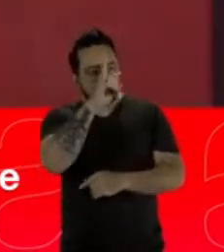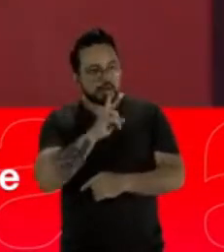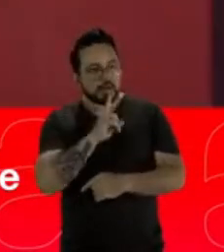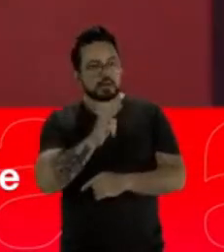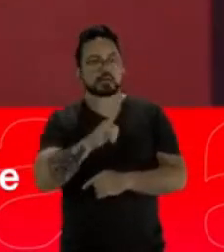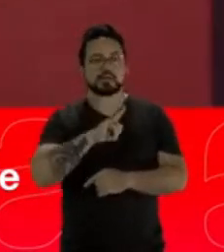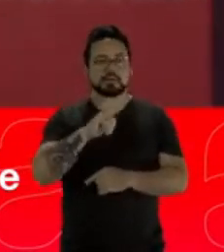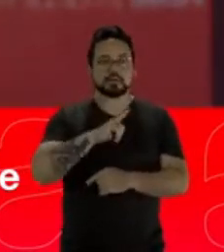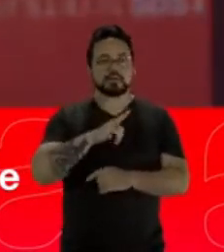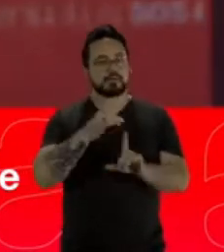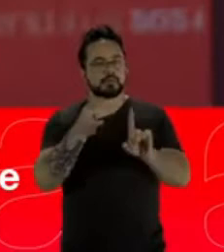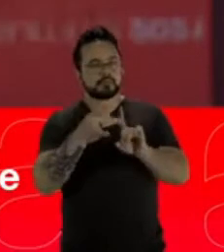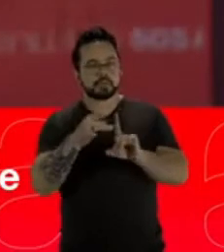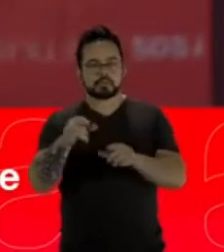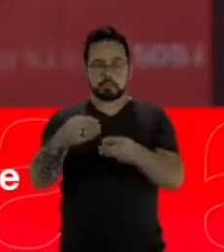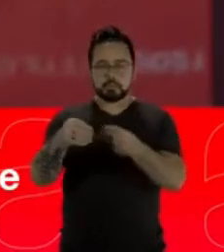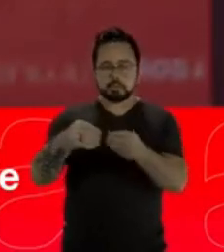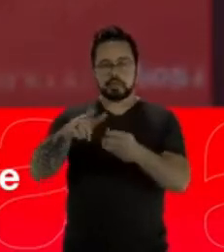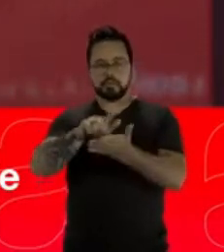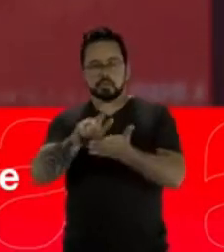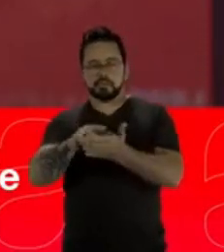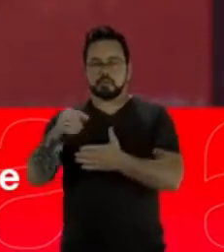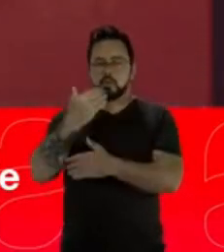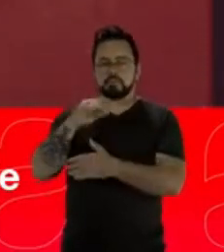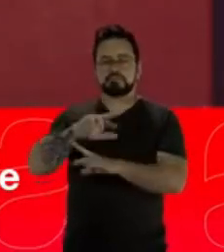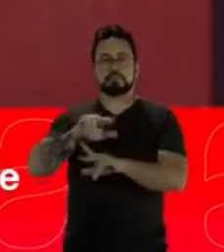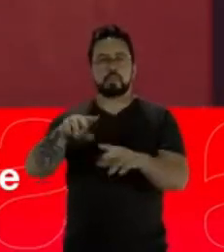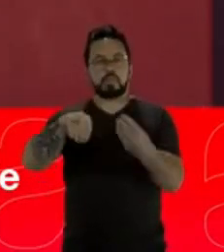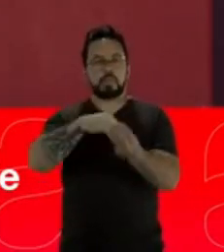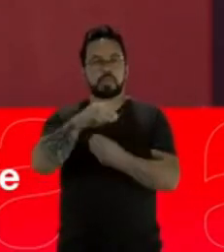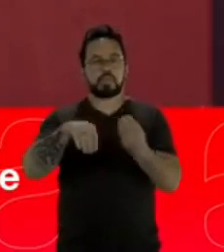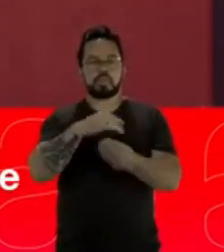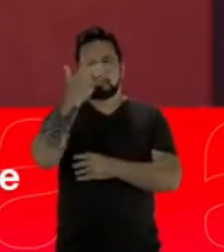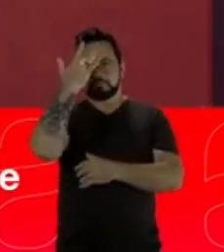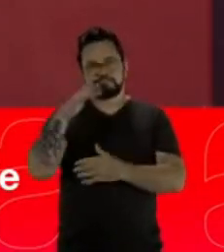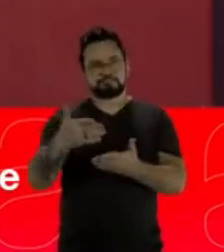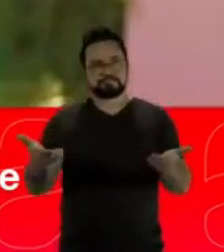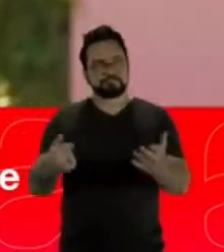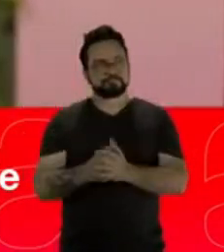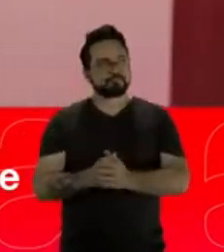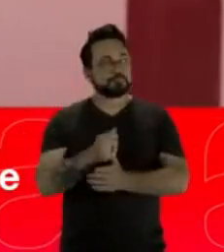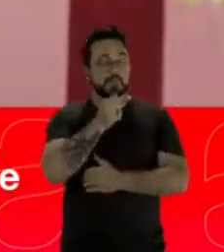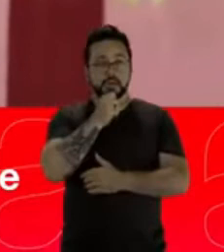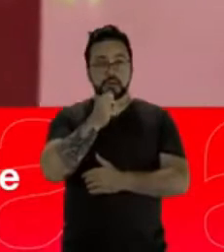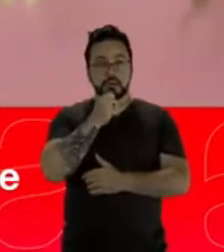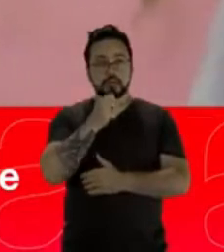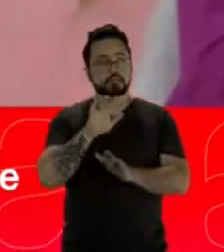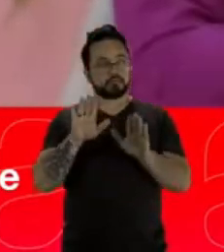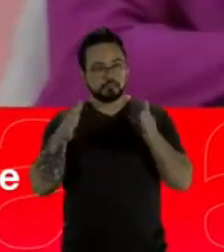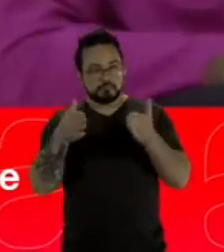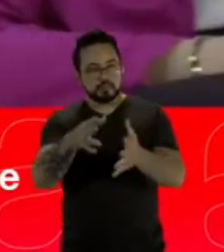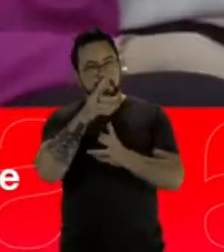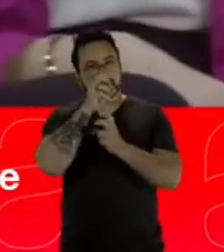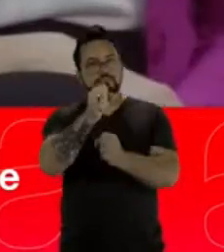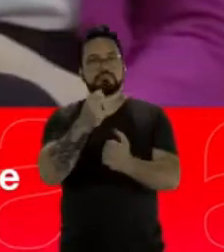cheio de vidro, que era de plástico, está cheio de papel, o resto de comida. A gente não sabe. Enquanto a gente não investir